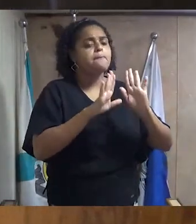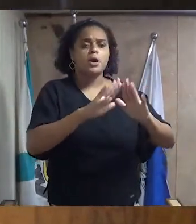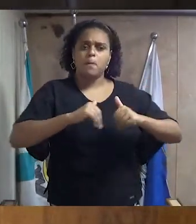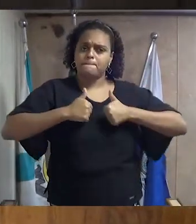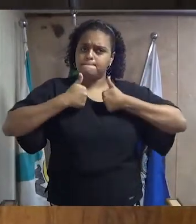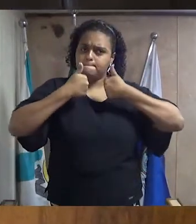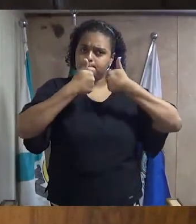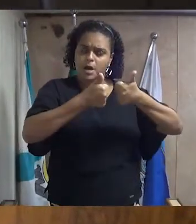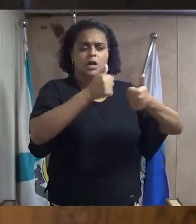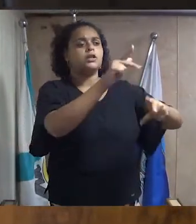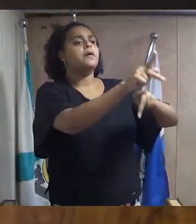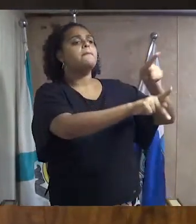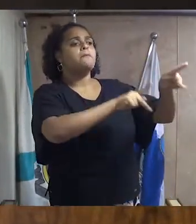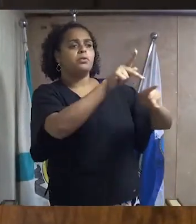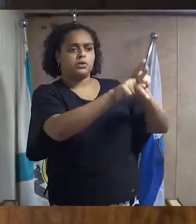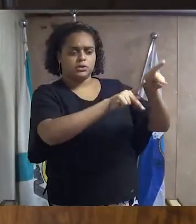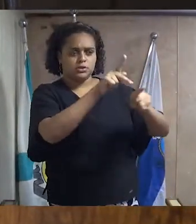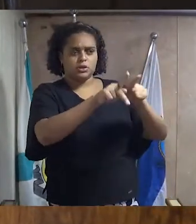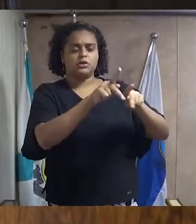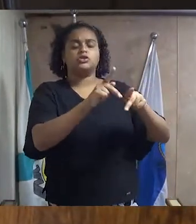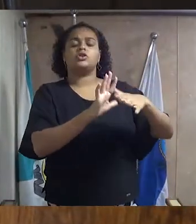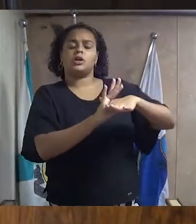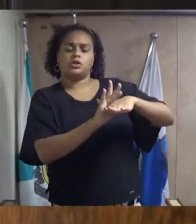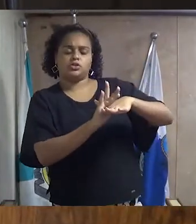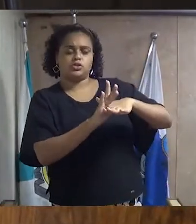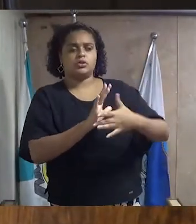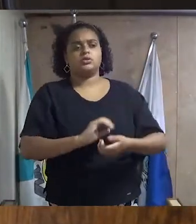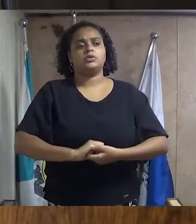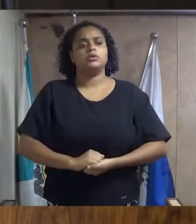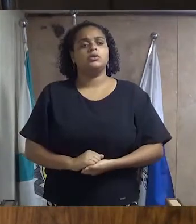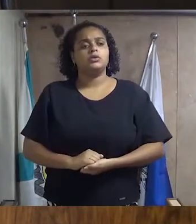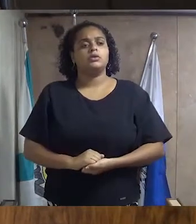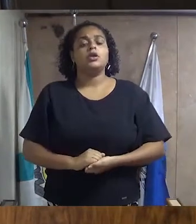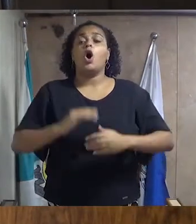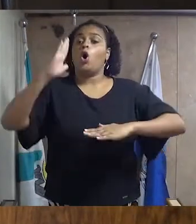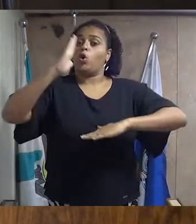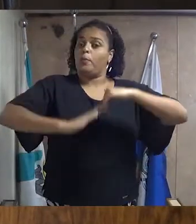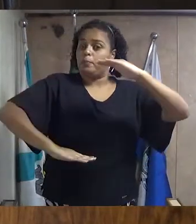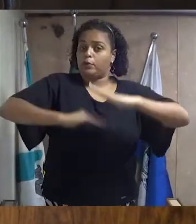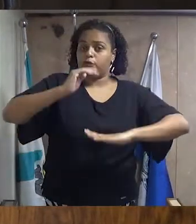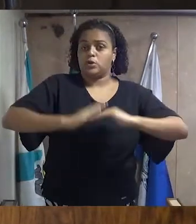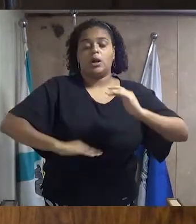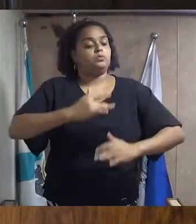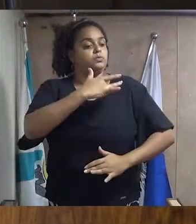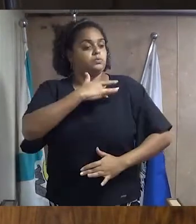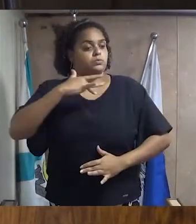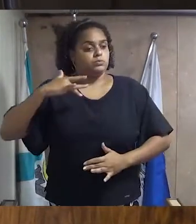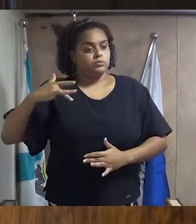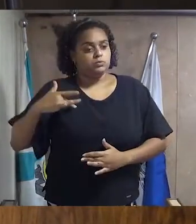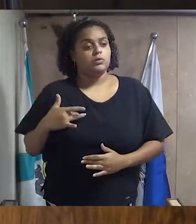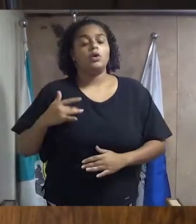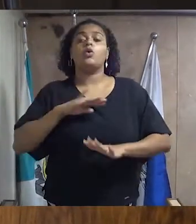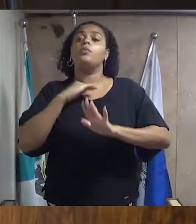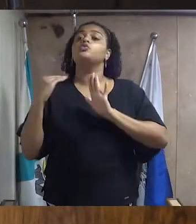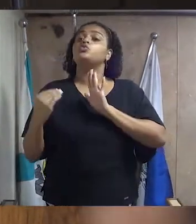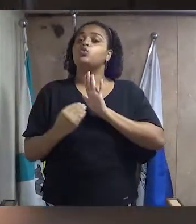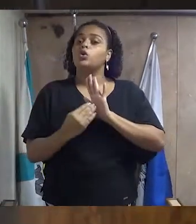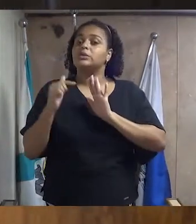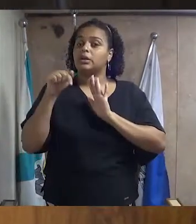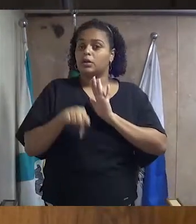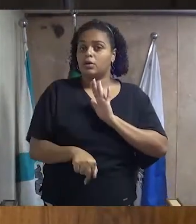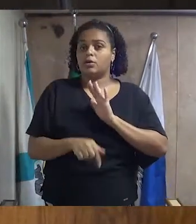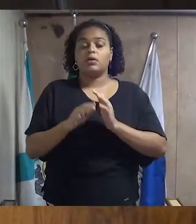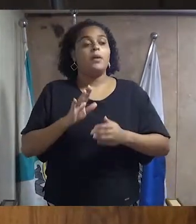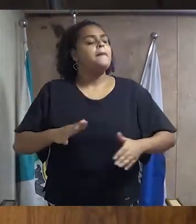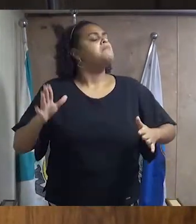comunidade, para o bem da população de Duque de Caxias. Como profissional de saúde e como todos aqui falaram,